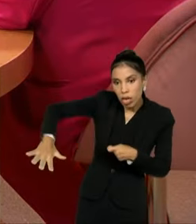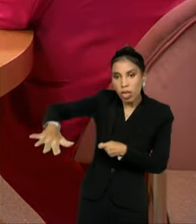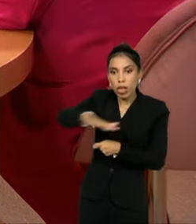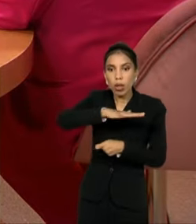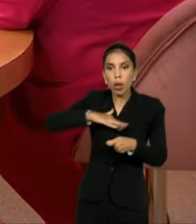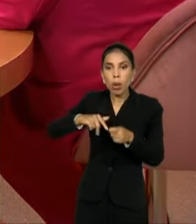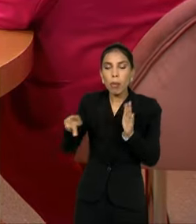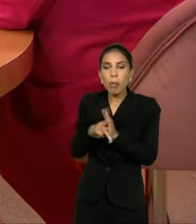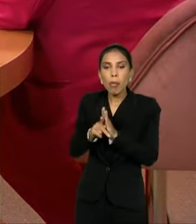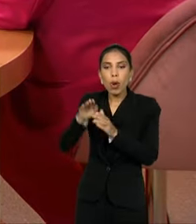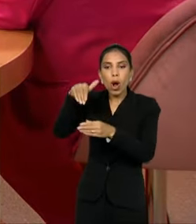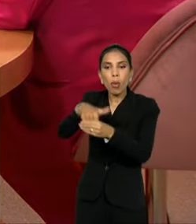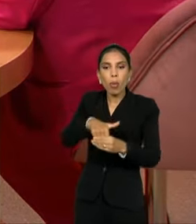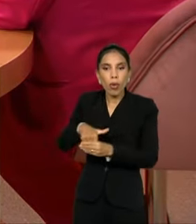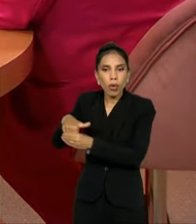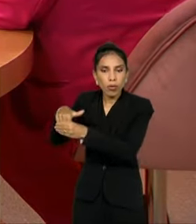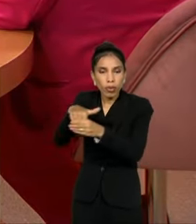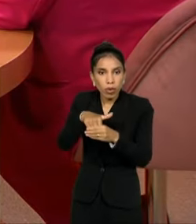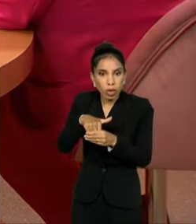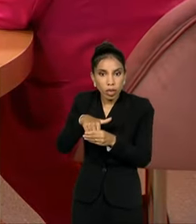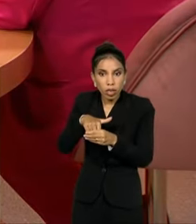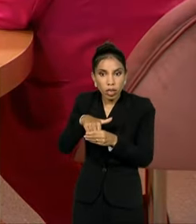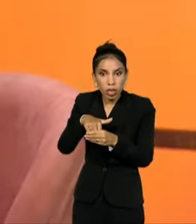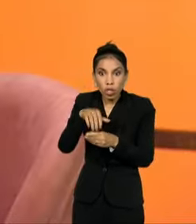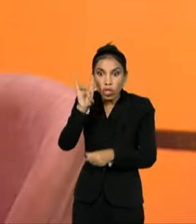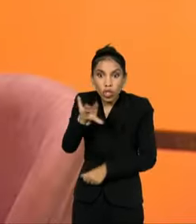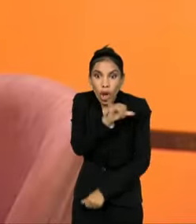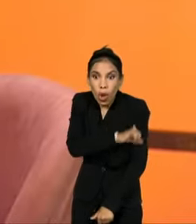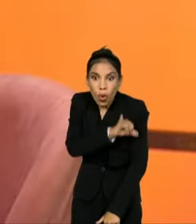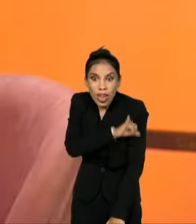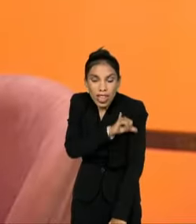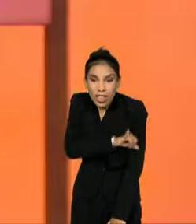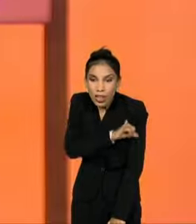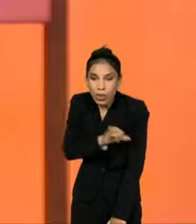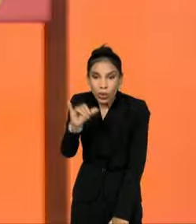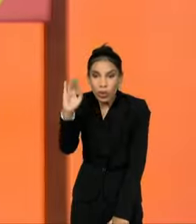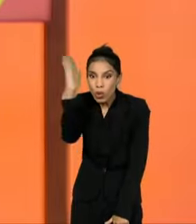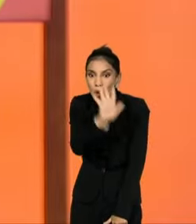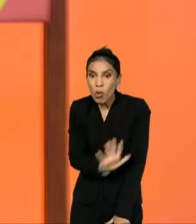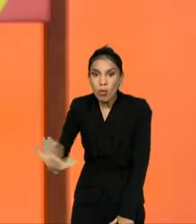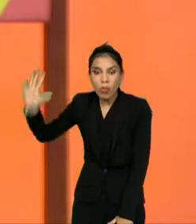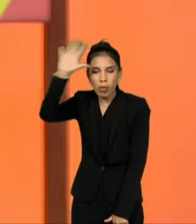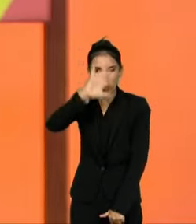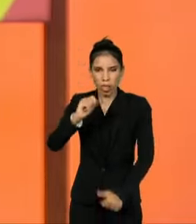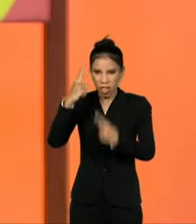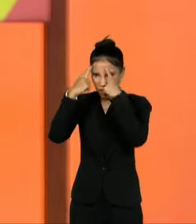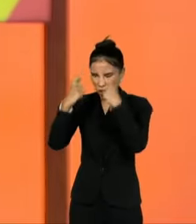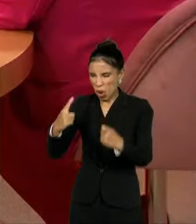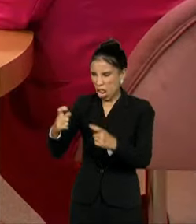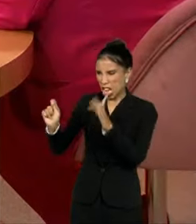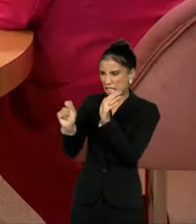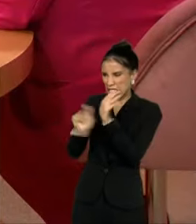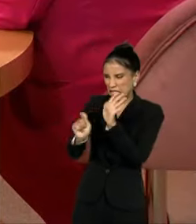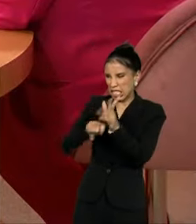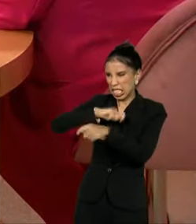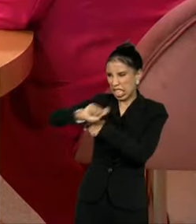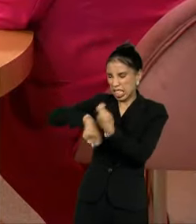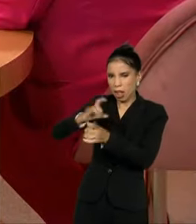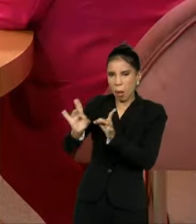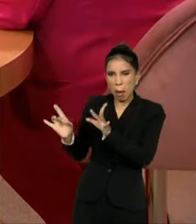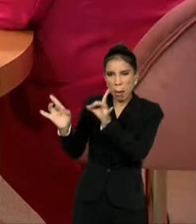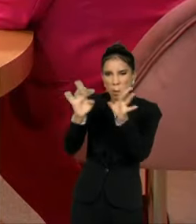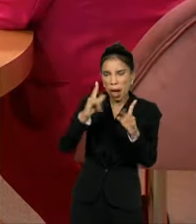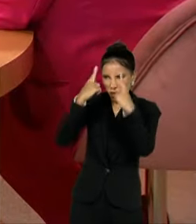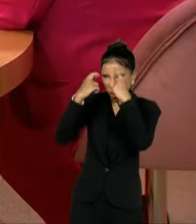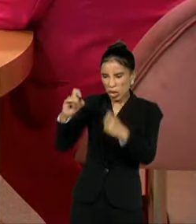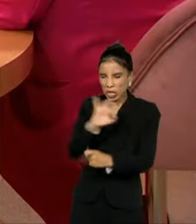domínio eleitoral. Eleitoral, claro. E isso só o Rio de Janeiro tem no Brasil. Isso, tráfico, violência policial, tem no Brasil